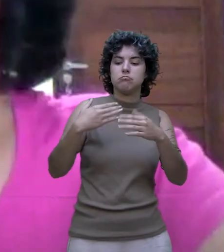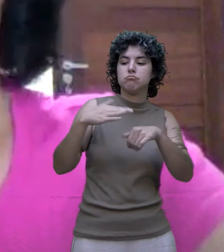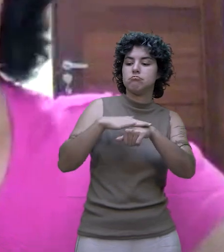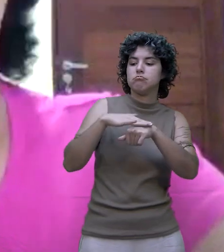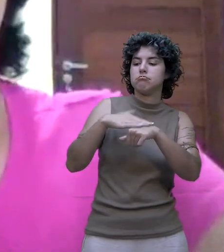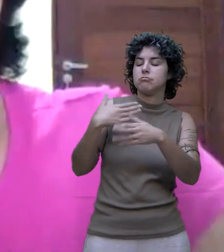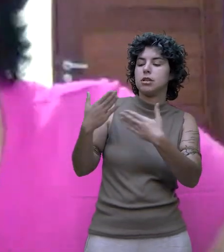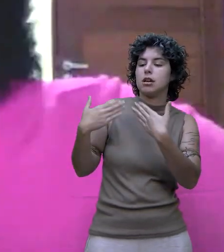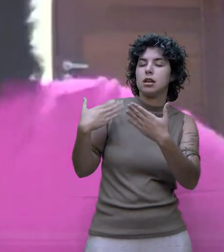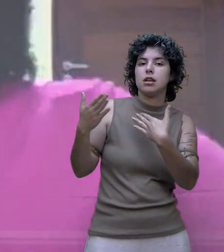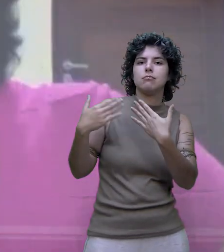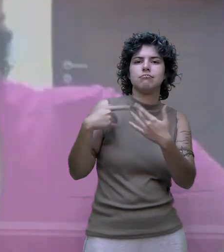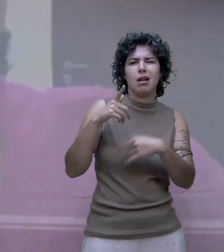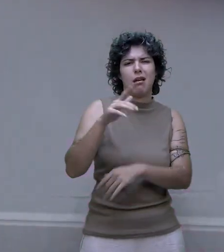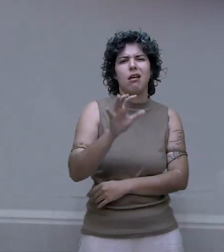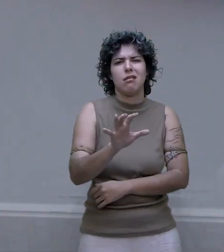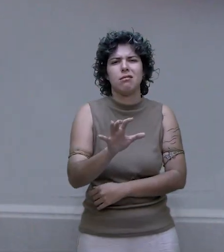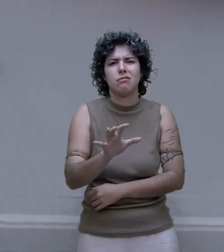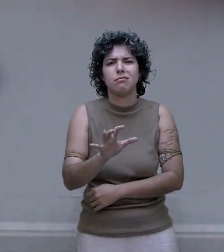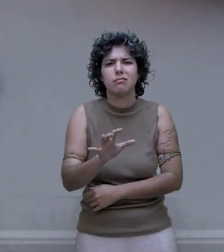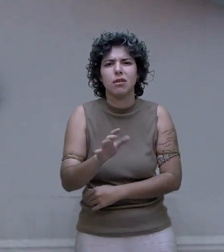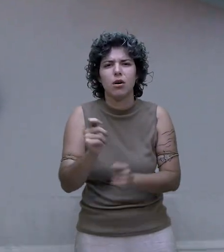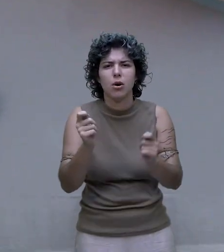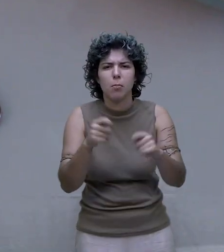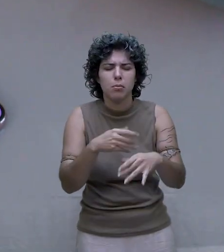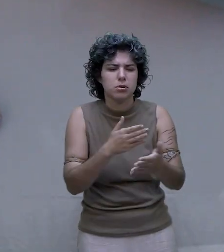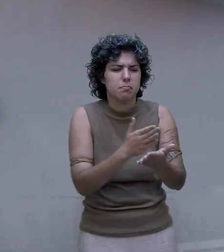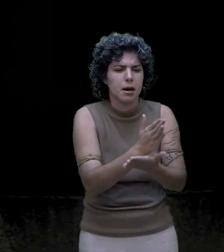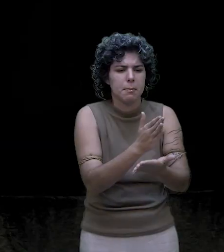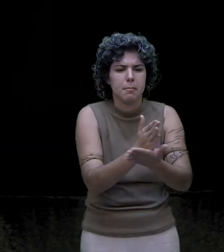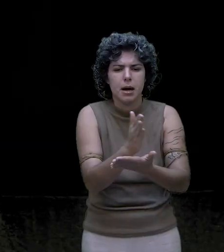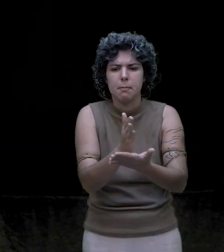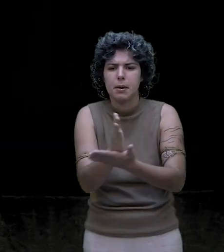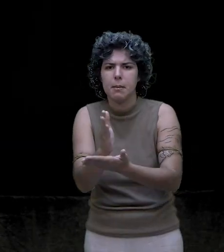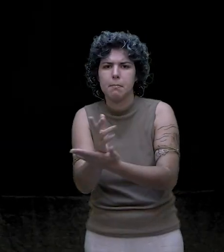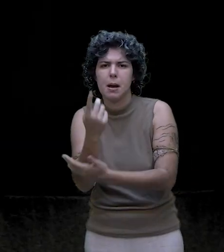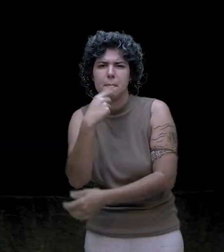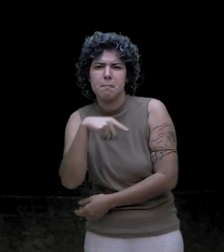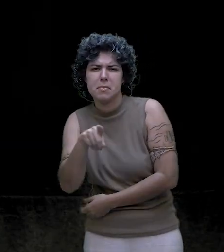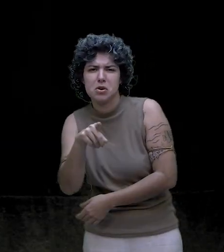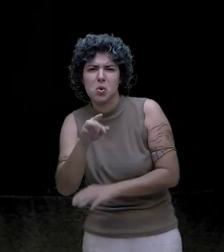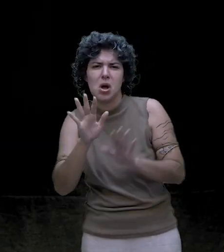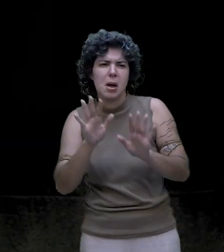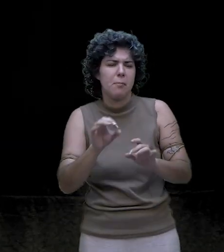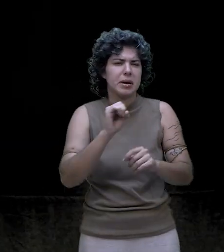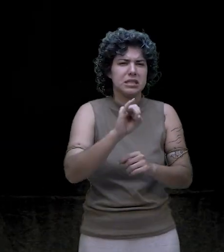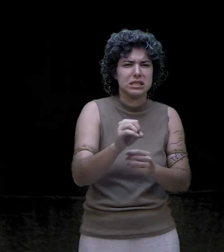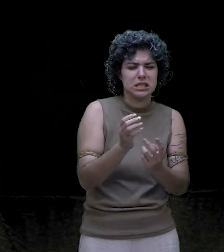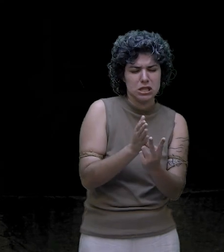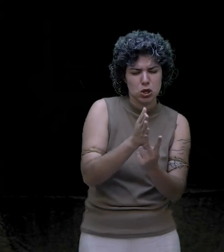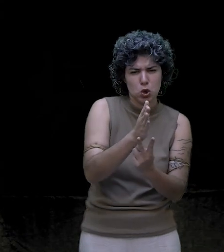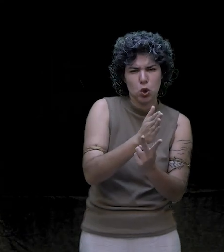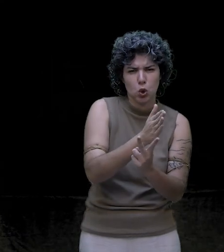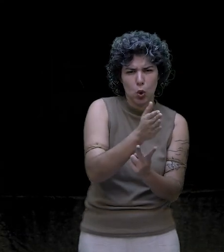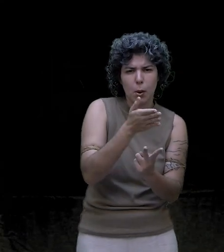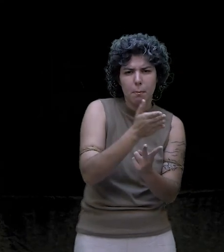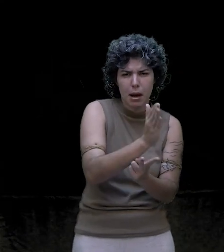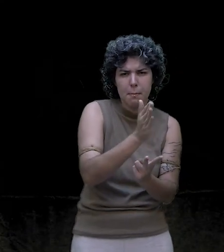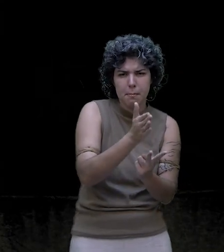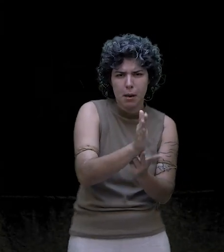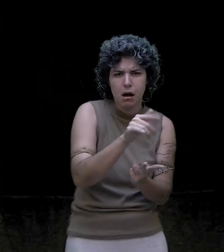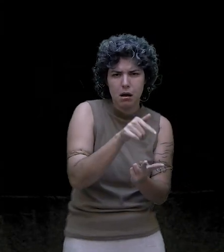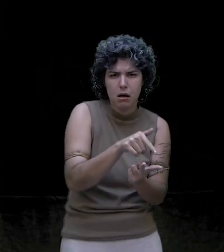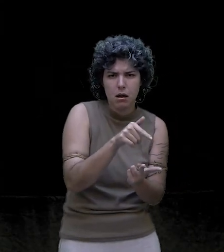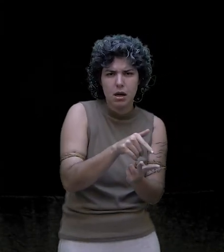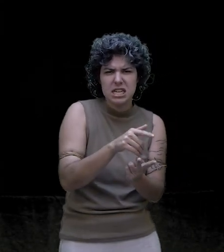Ele pode passar em 1000 festivais e ele pode passar em 2 festivais, mas que os dois que causam